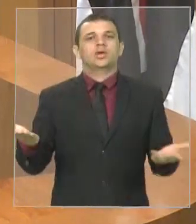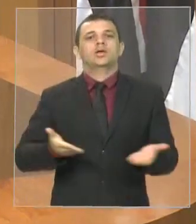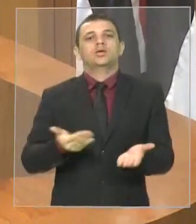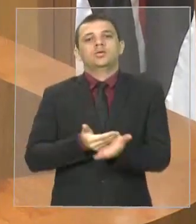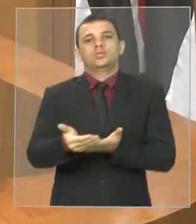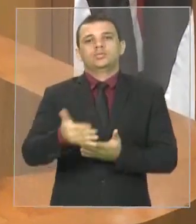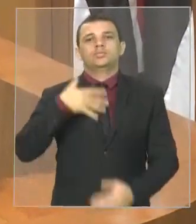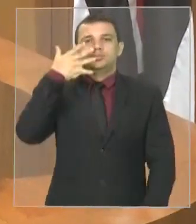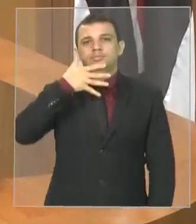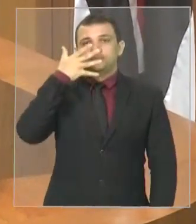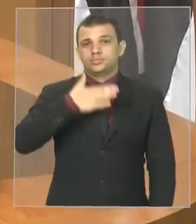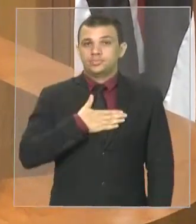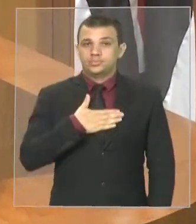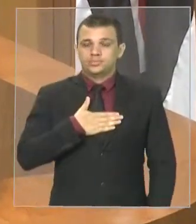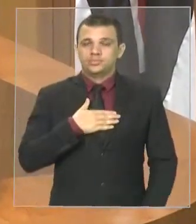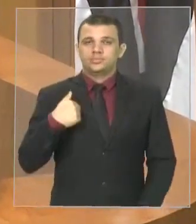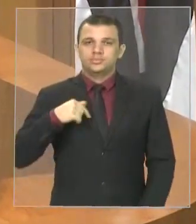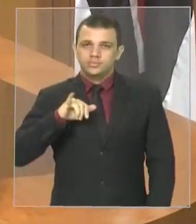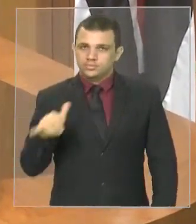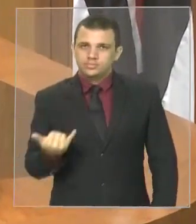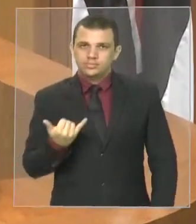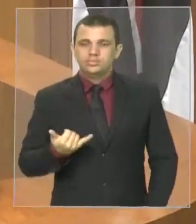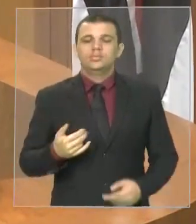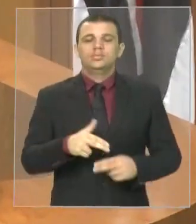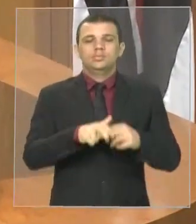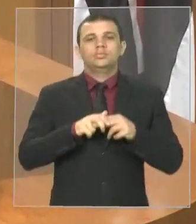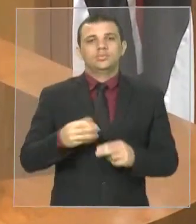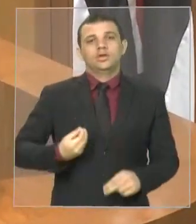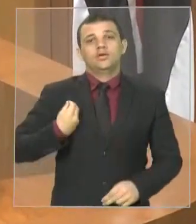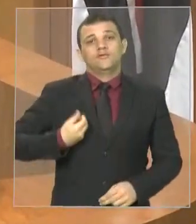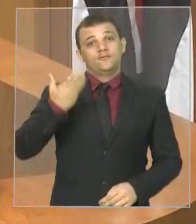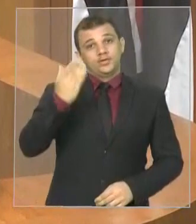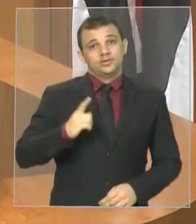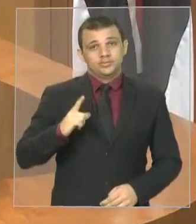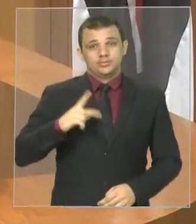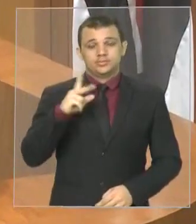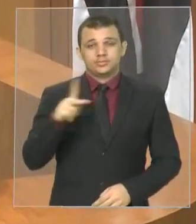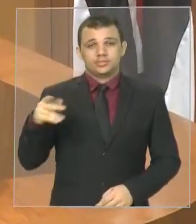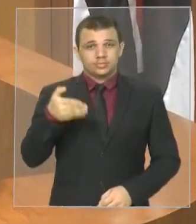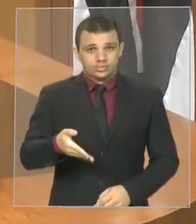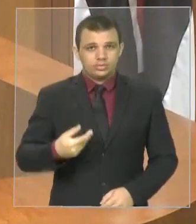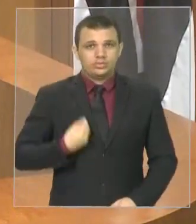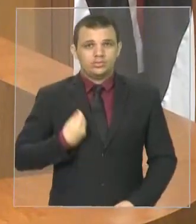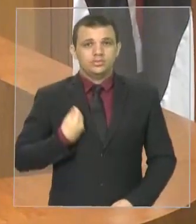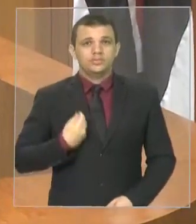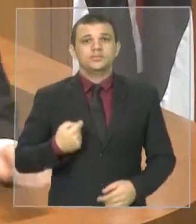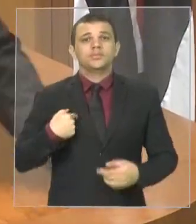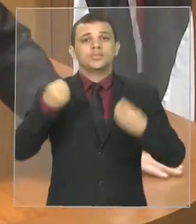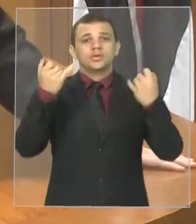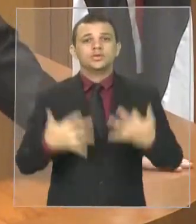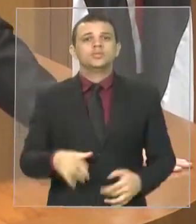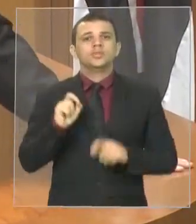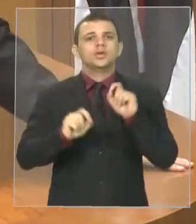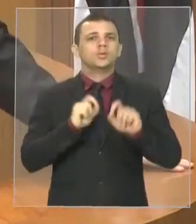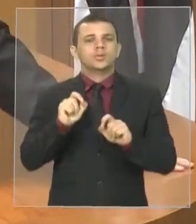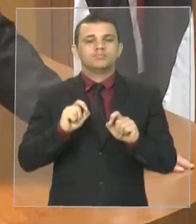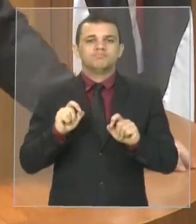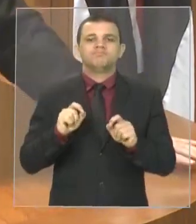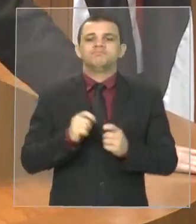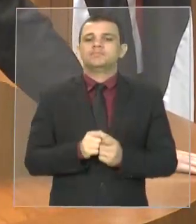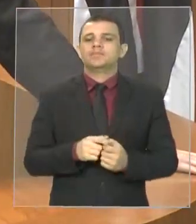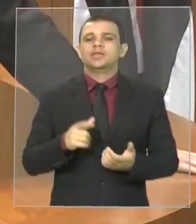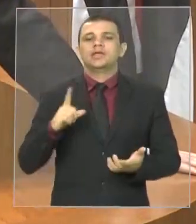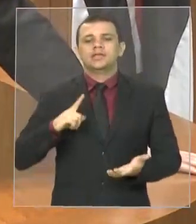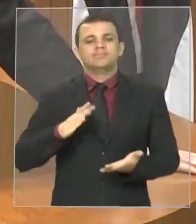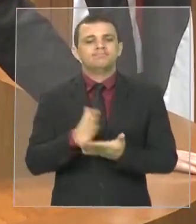hoje aproveitando a oportunidade e a presença dos professores de São Luís para desmentir algumas das